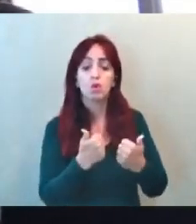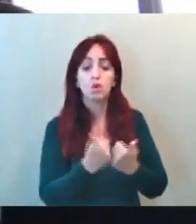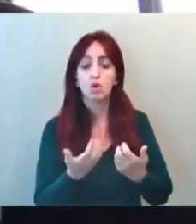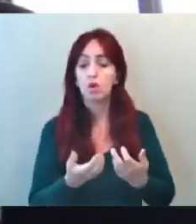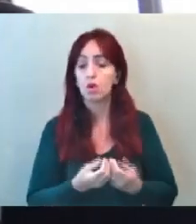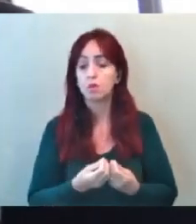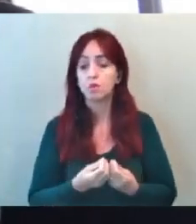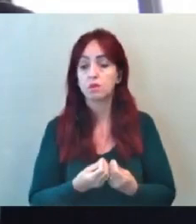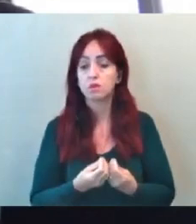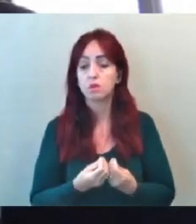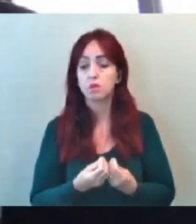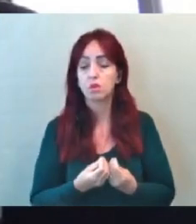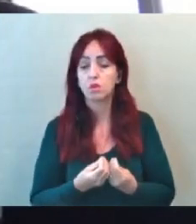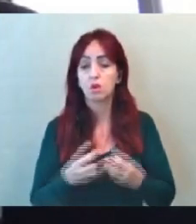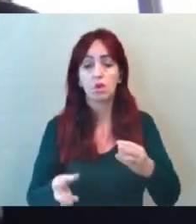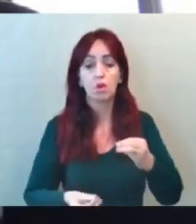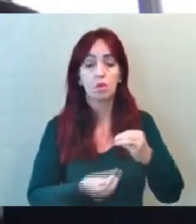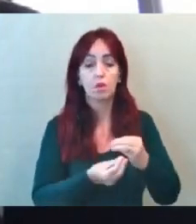remuneração complementar.